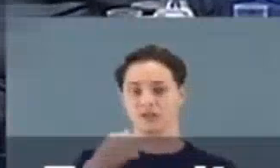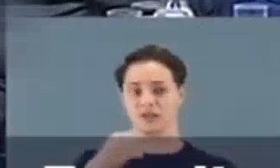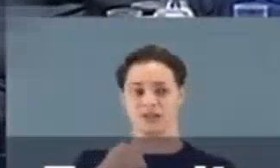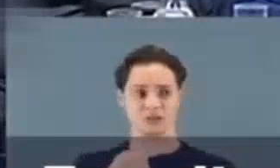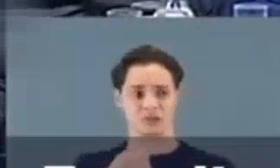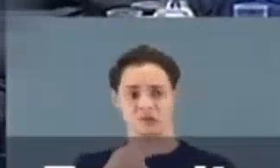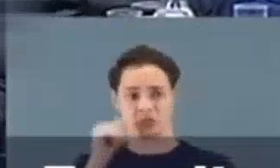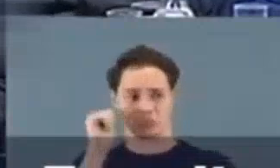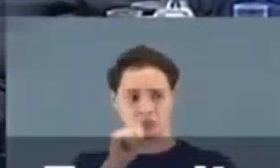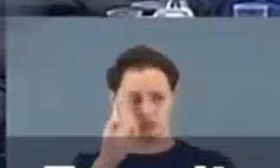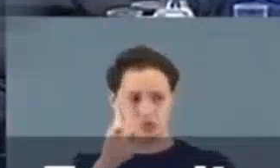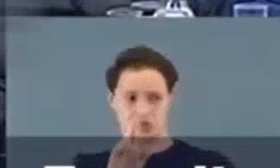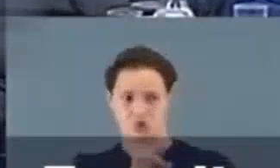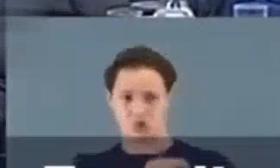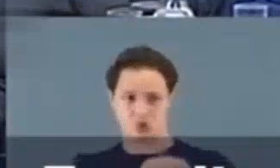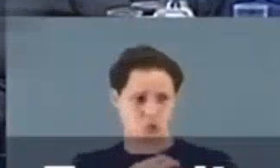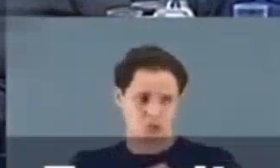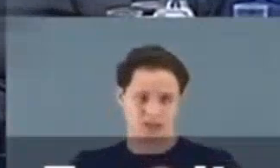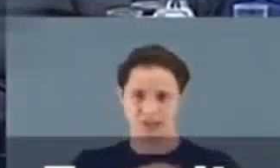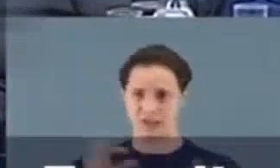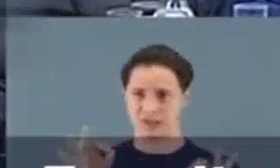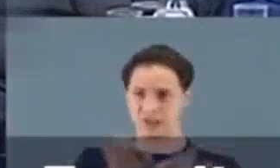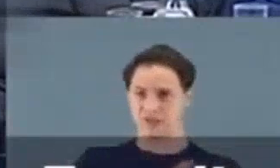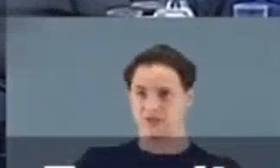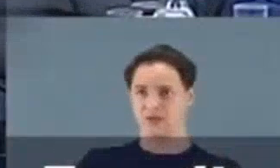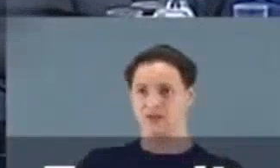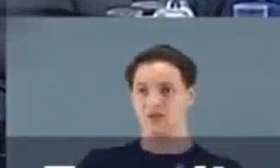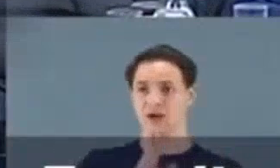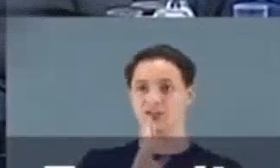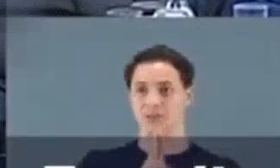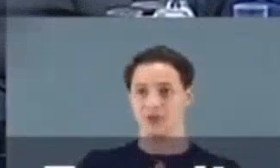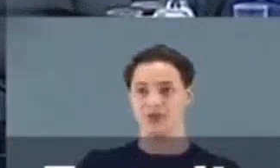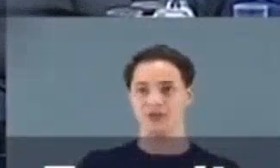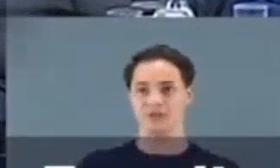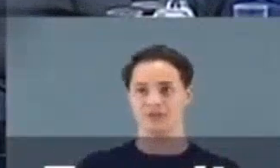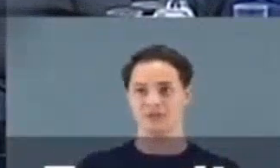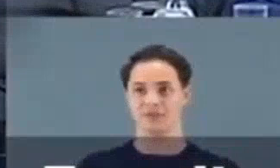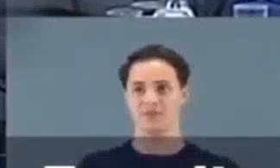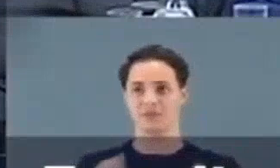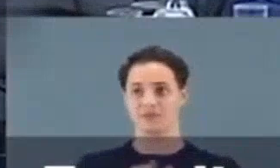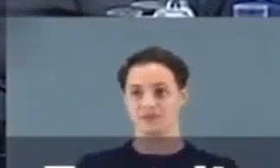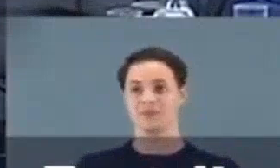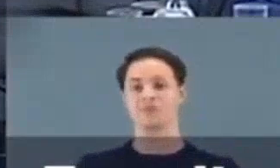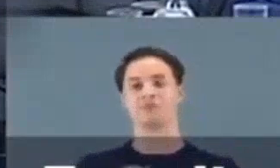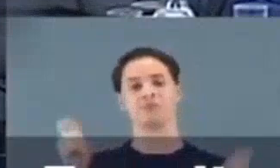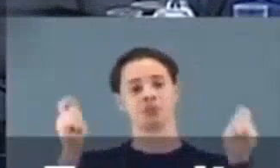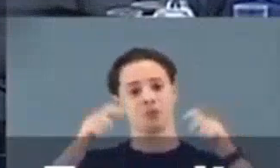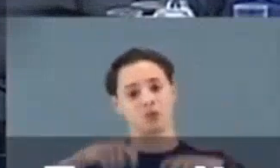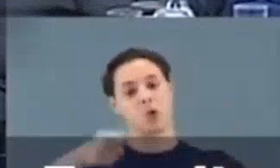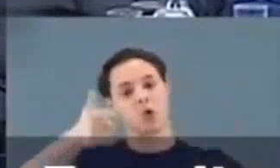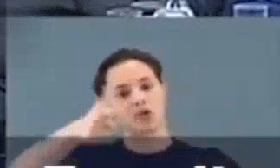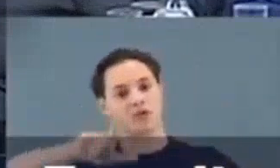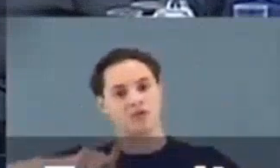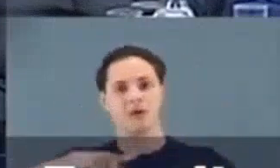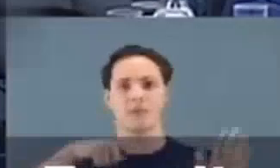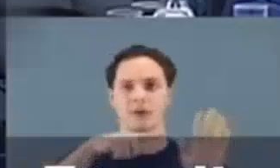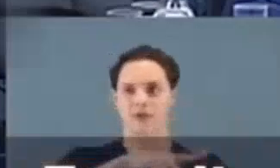não se sentir satisfeita com a pergunta, Vossa Excelência pode até repetir a